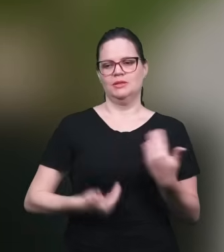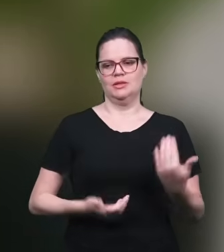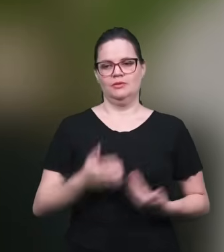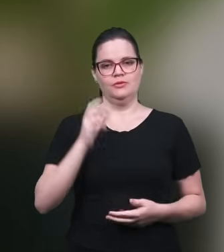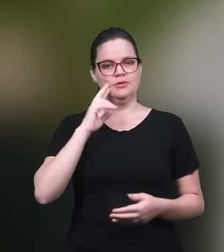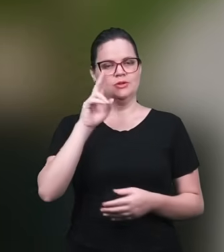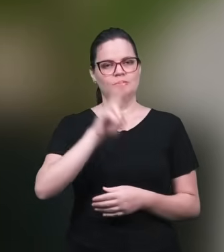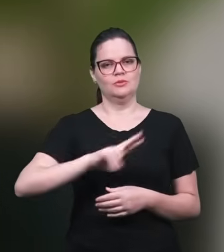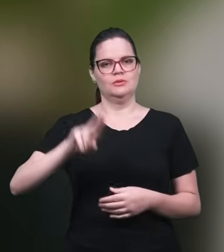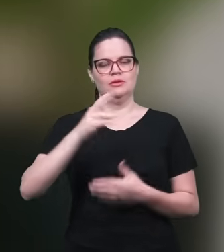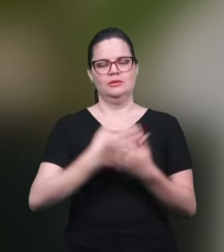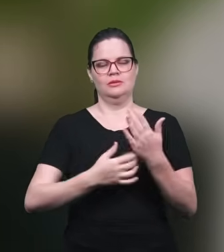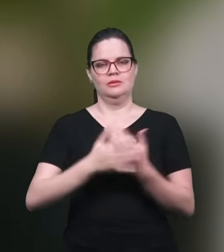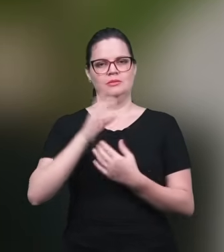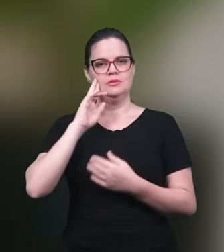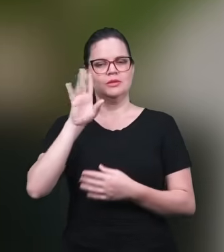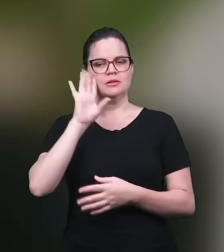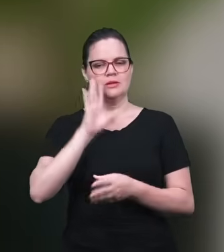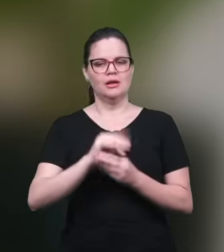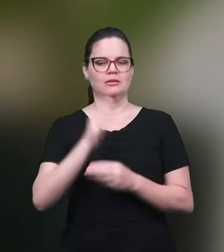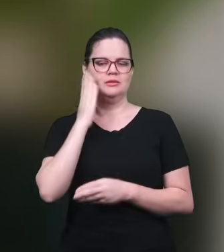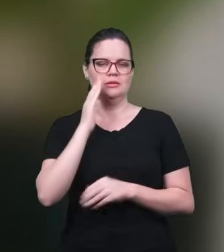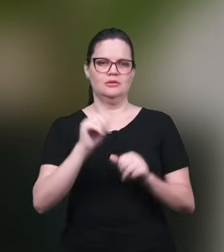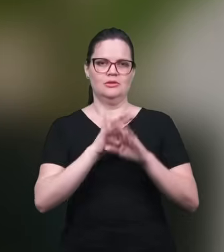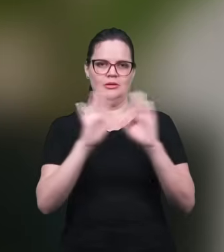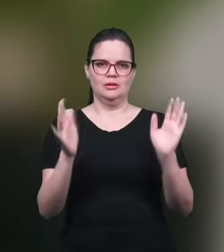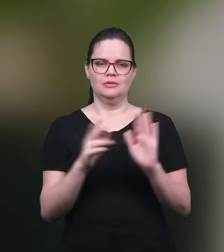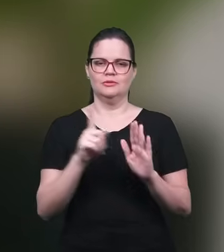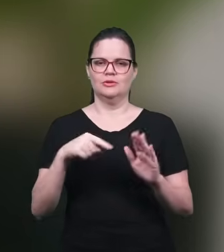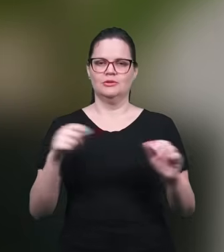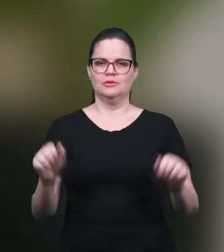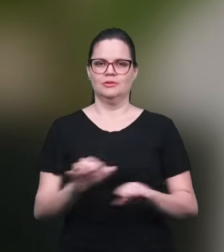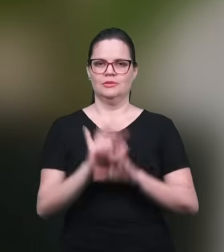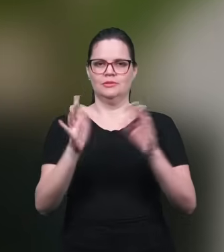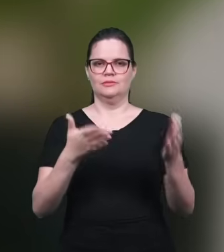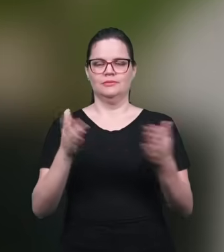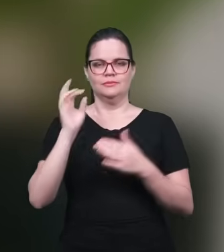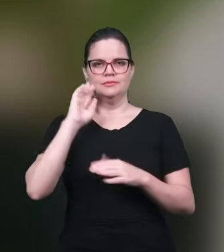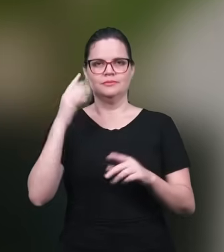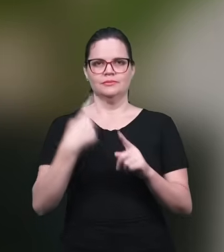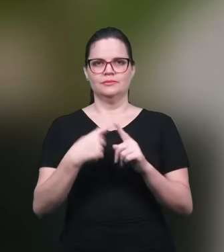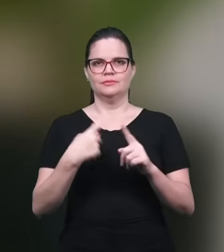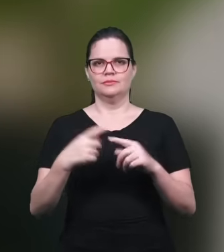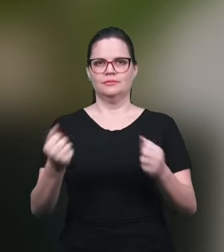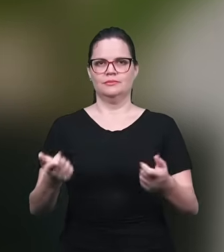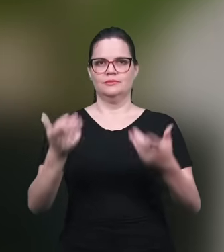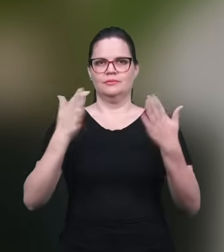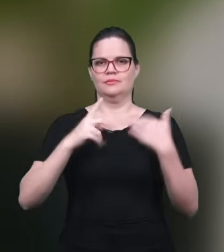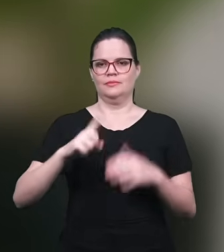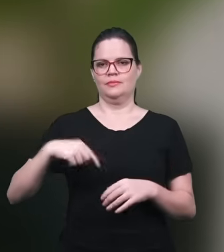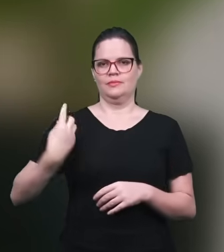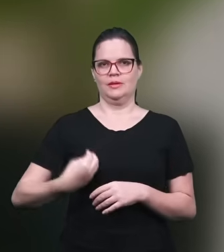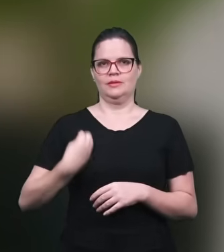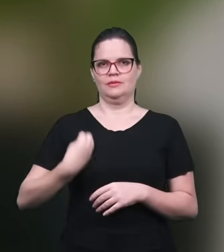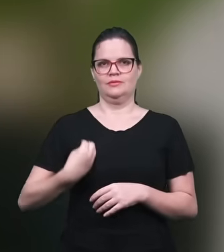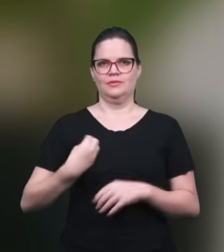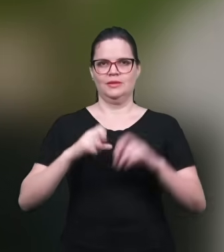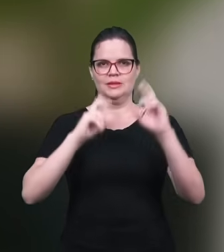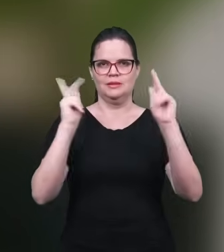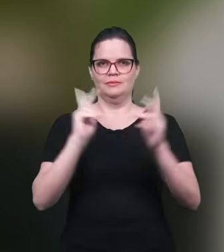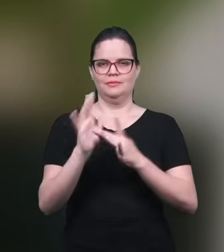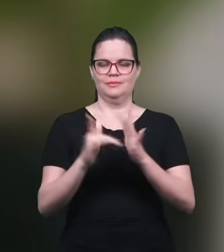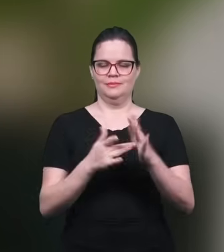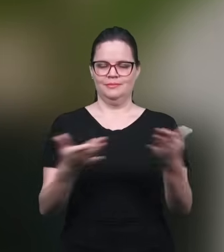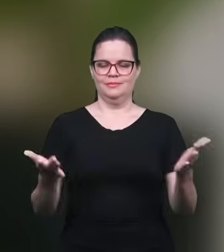e elas sentem a presença do Senhor. Nós glorificamos o Senhor porque essa tem sido a nossa forma de vida. A paz do